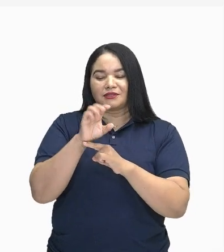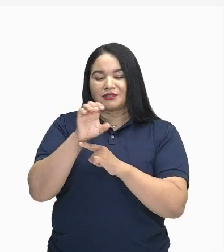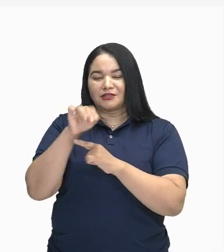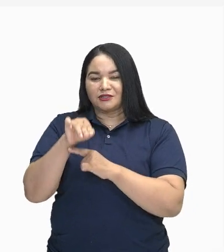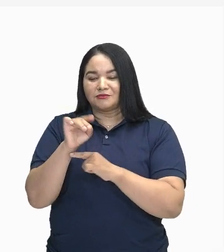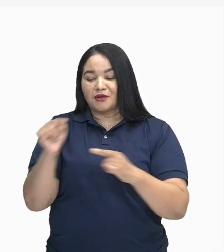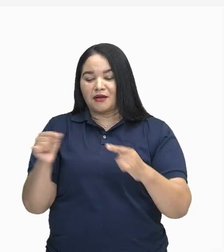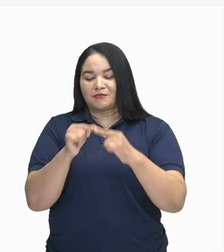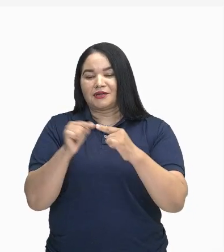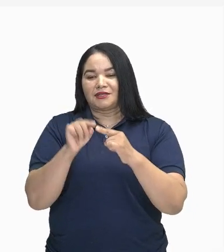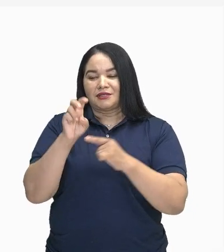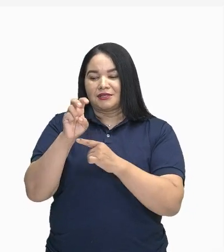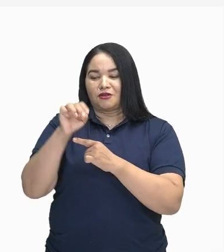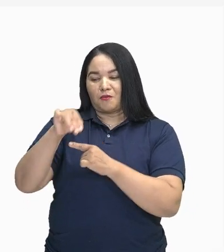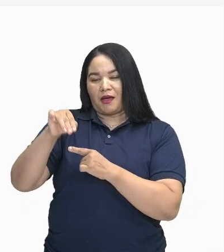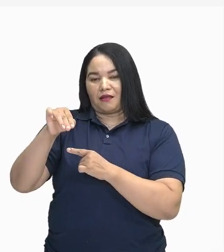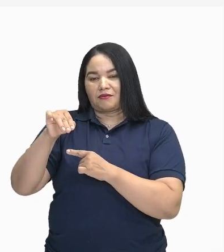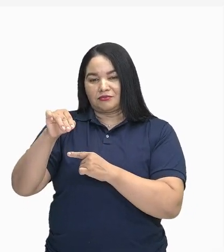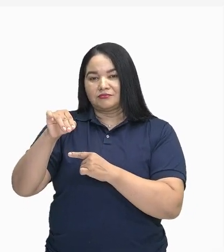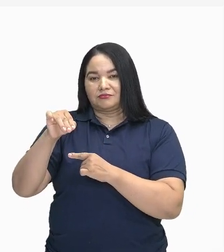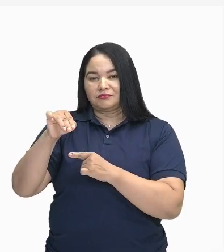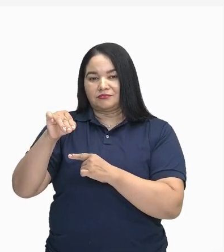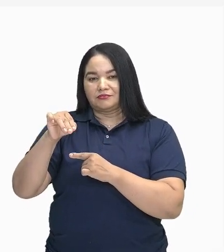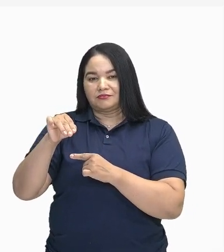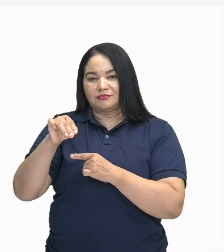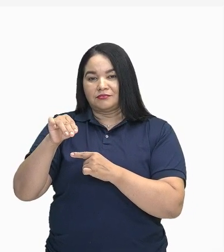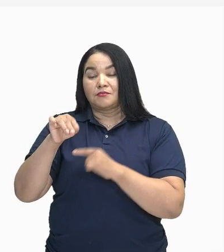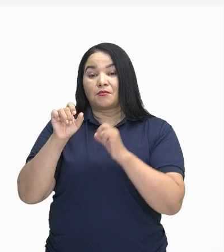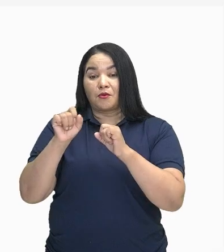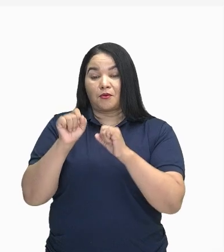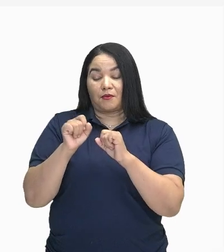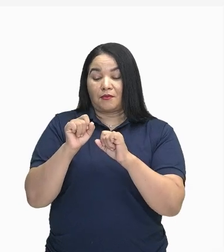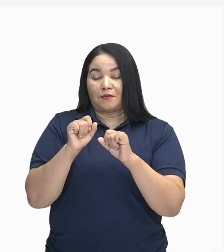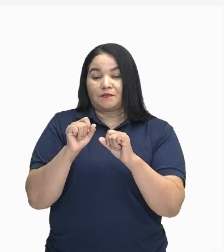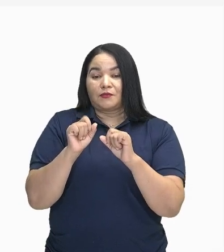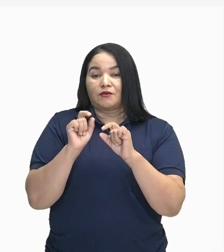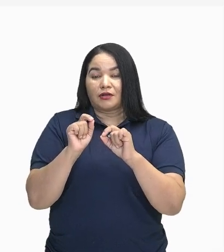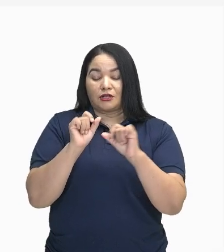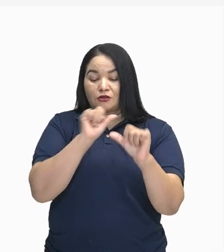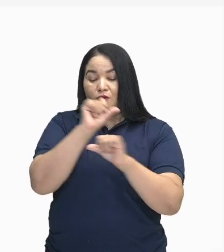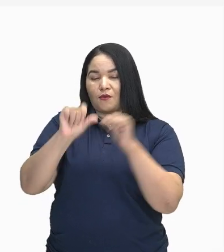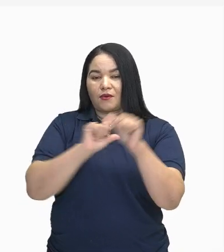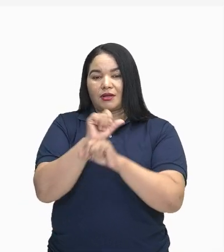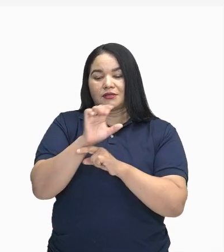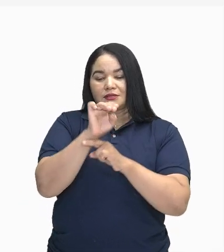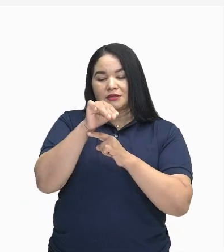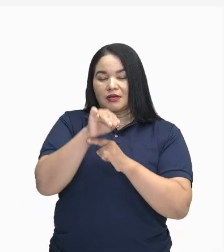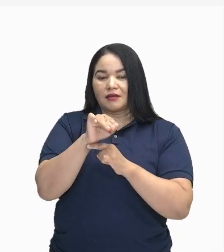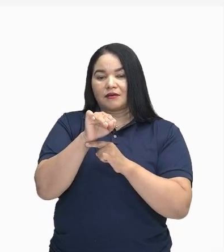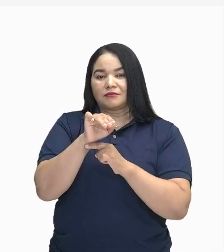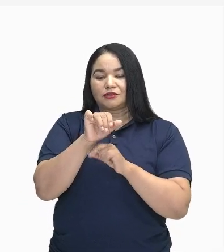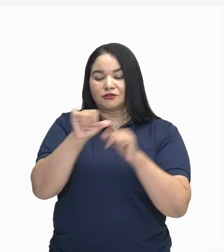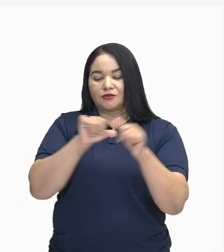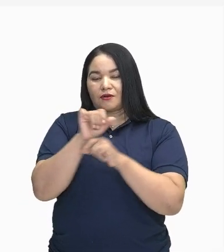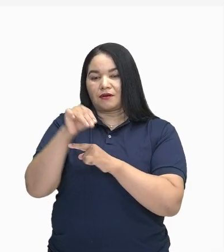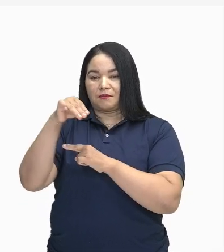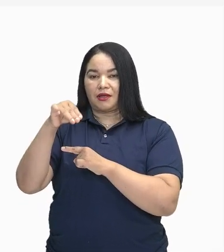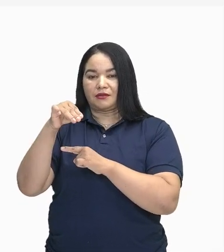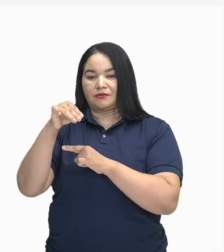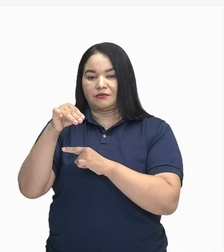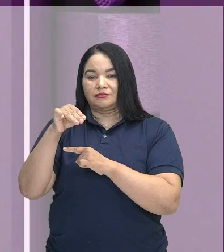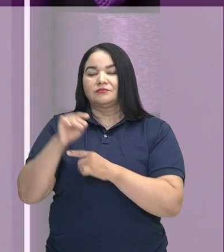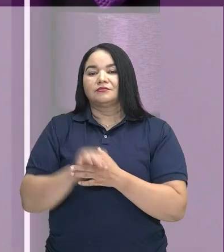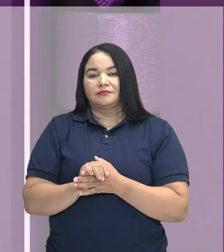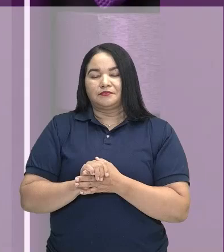metros, porque 500 centímetros equivale a 5 metros do objeto do que tem o tamanho real. Tá